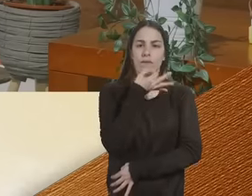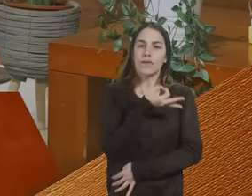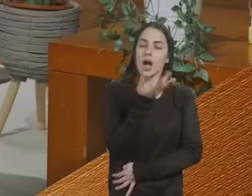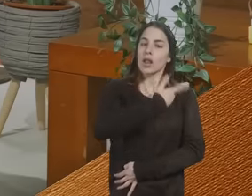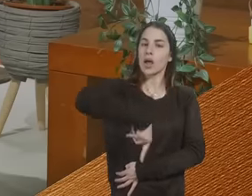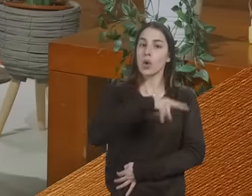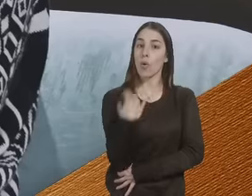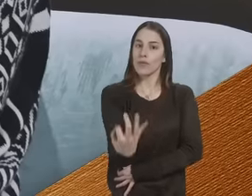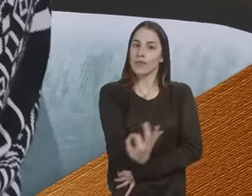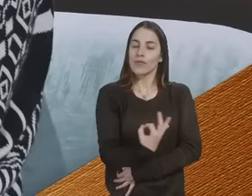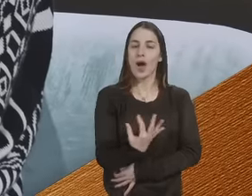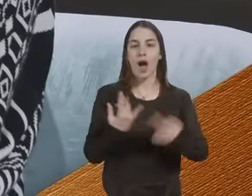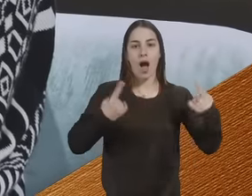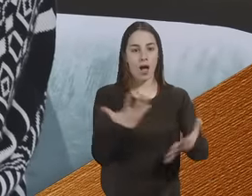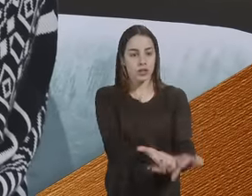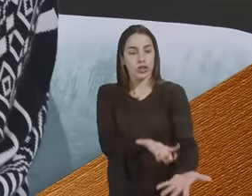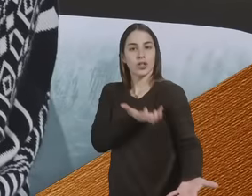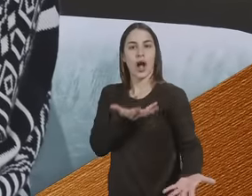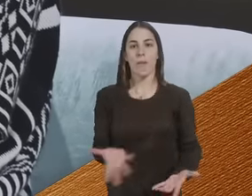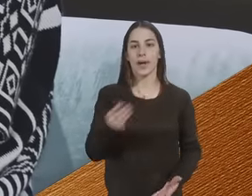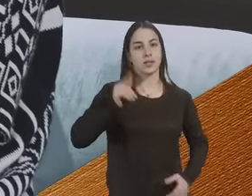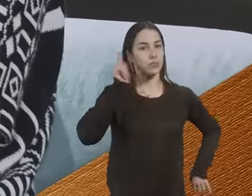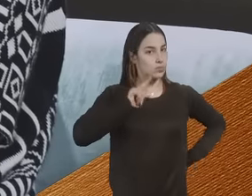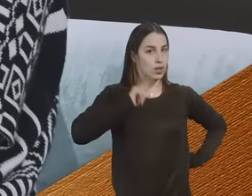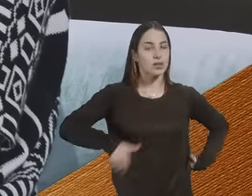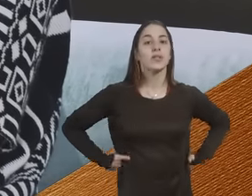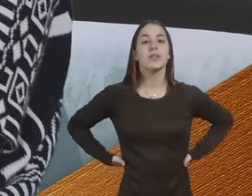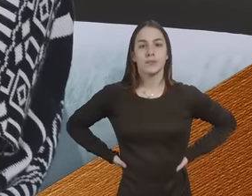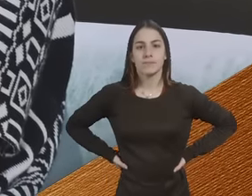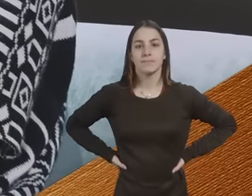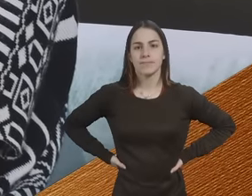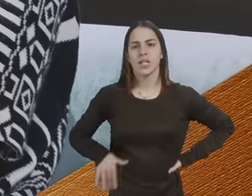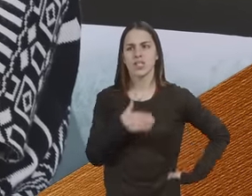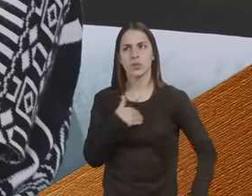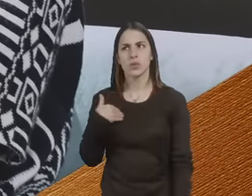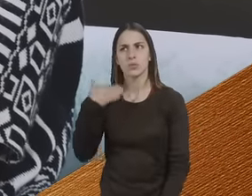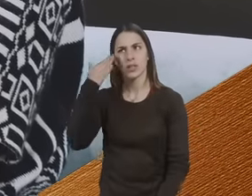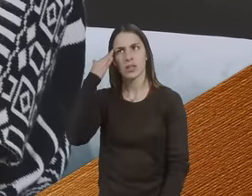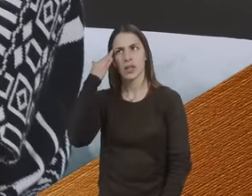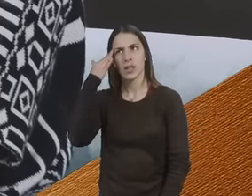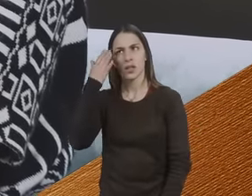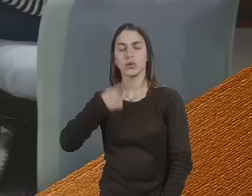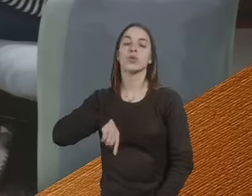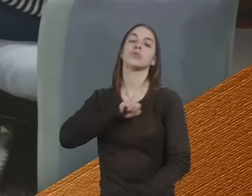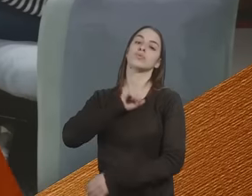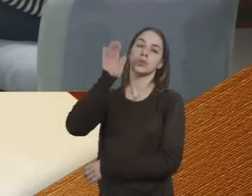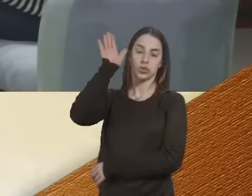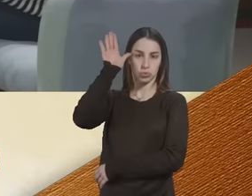a negligenciar aquilo que é mais importante. A saúde mental dos nossos